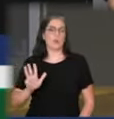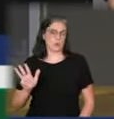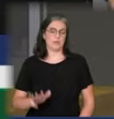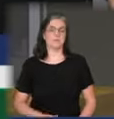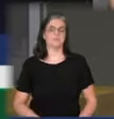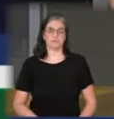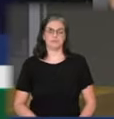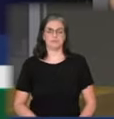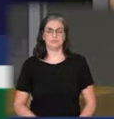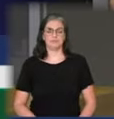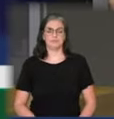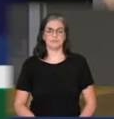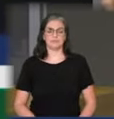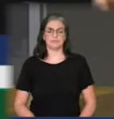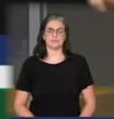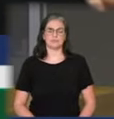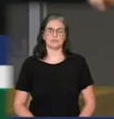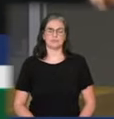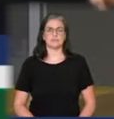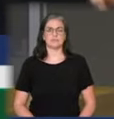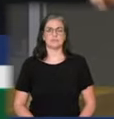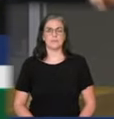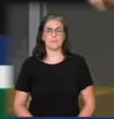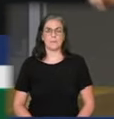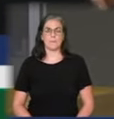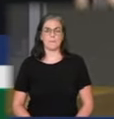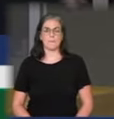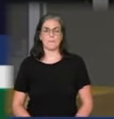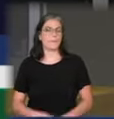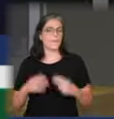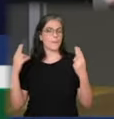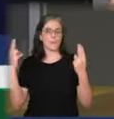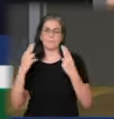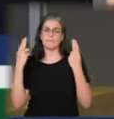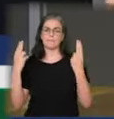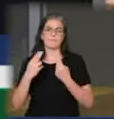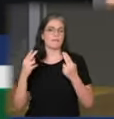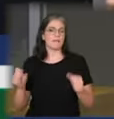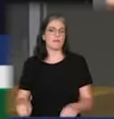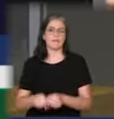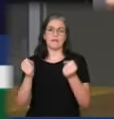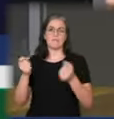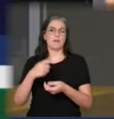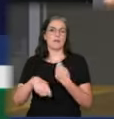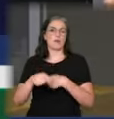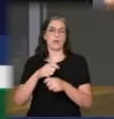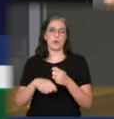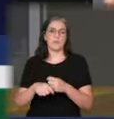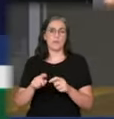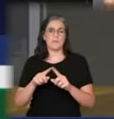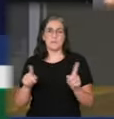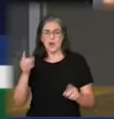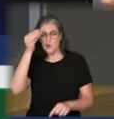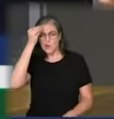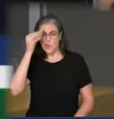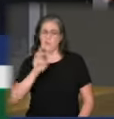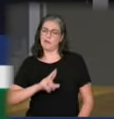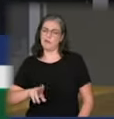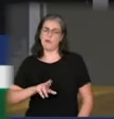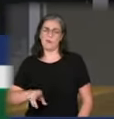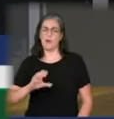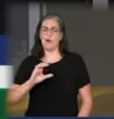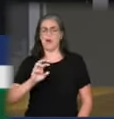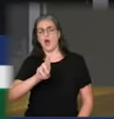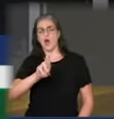um responsável por um colapso econômico que vai se desenhar, não é Roberto Campos Neto. Roberto Campos Neto é